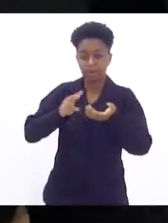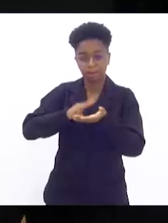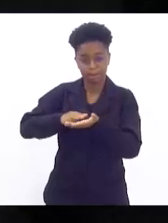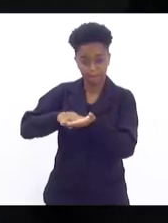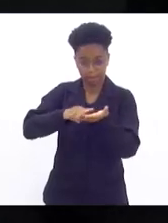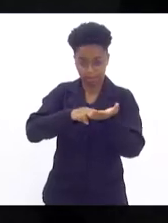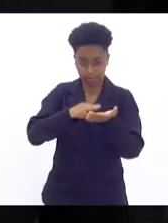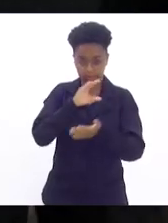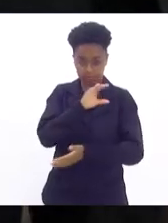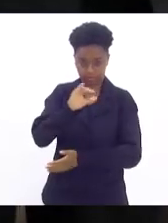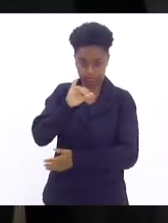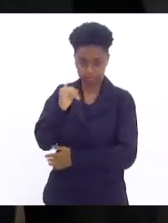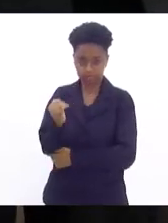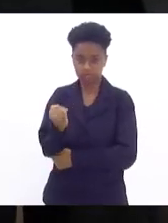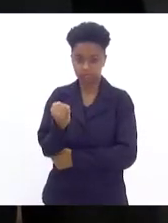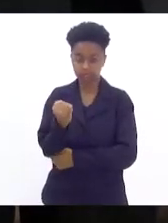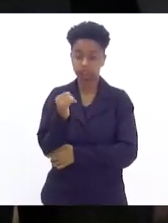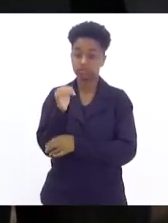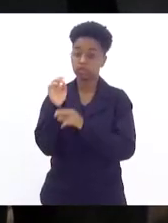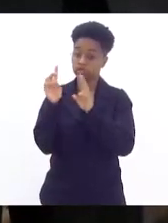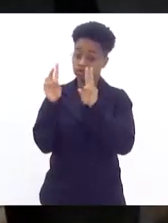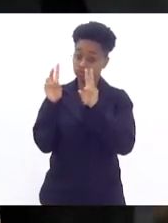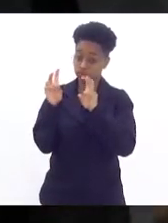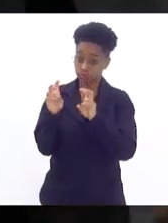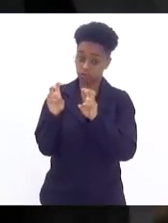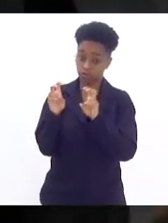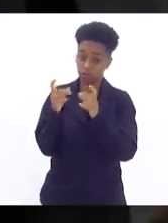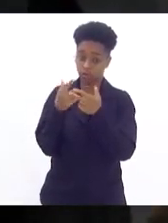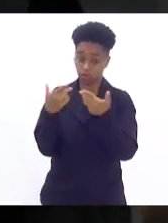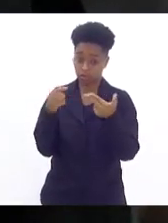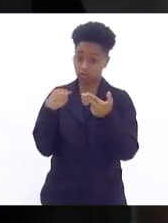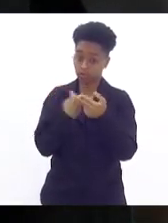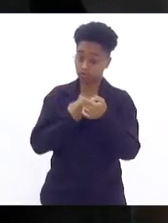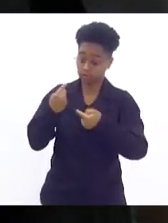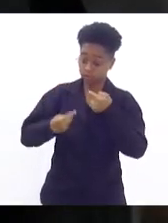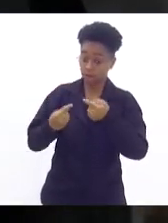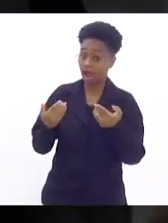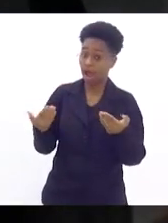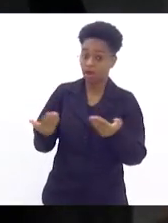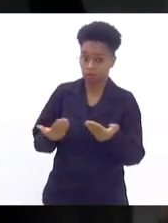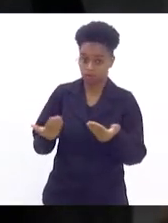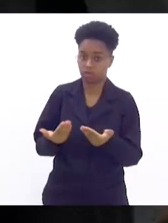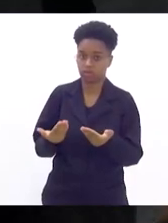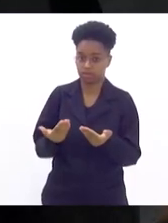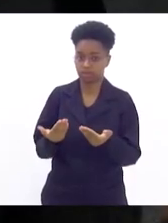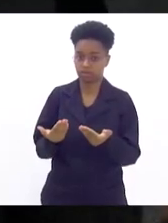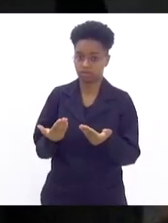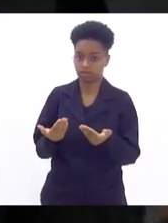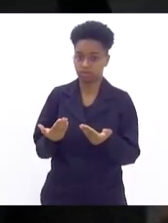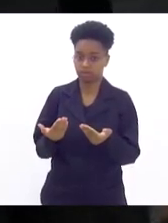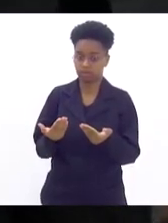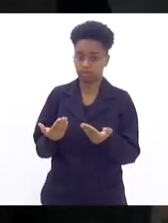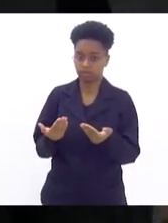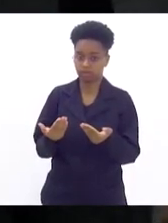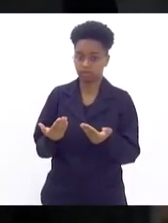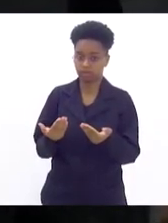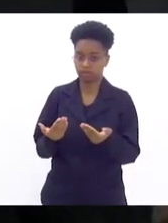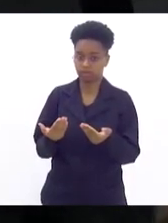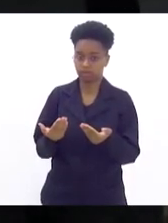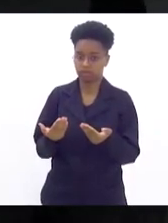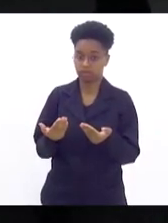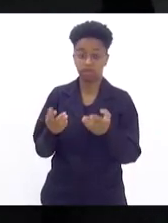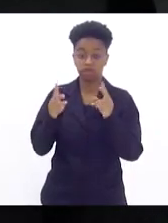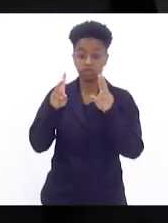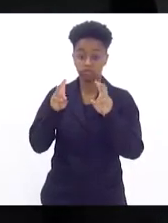da ccj sobre um tema que a gente tá debatendo agora nesse momento no plenário que é sobre